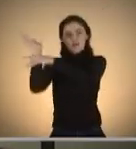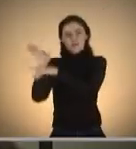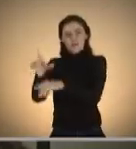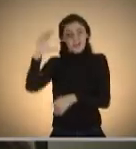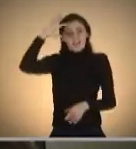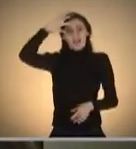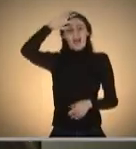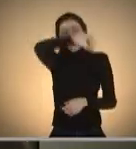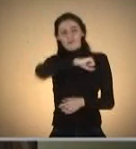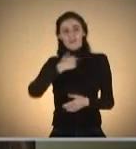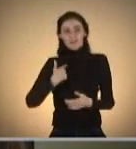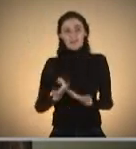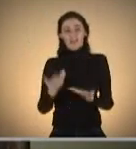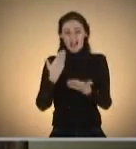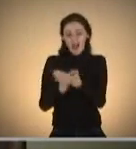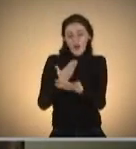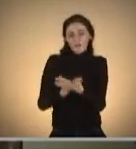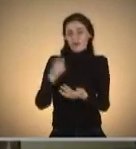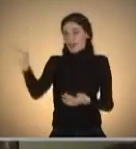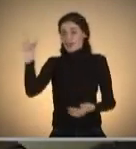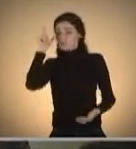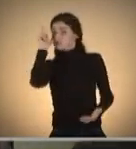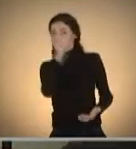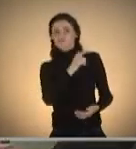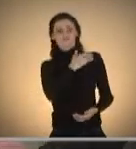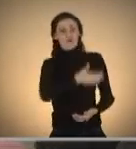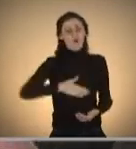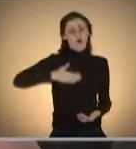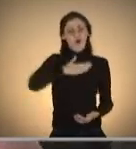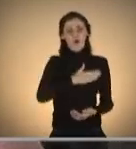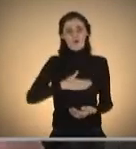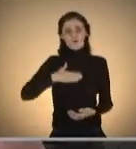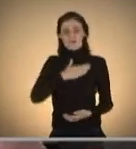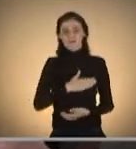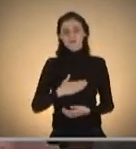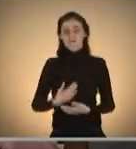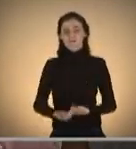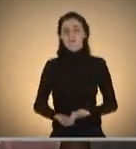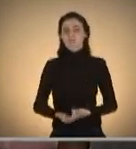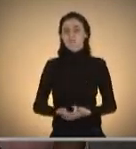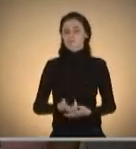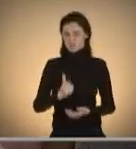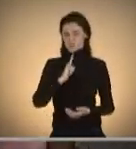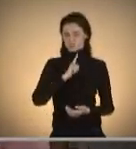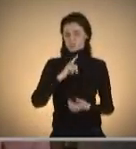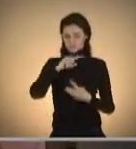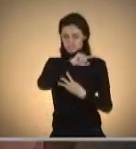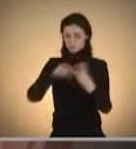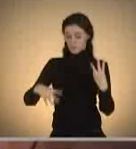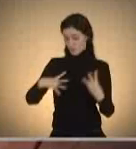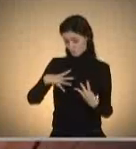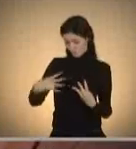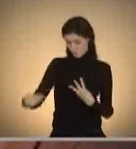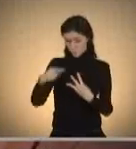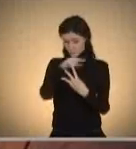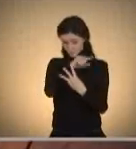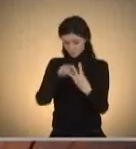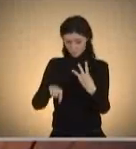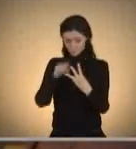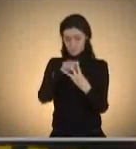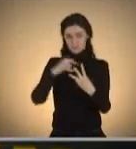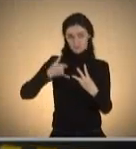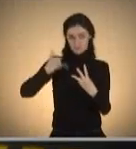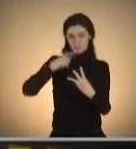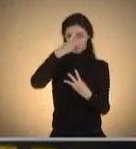facilitado o aprendizado deles, tornando as aulas muito mais interessantes e atrativas aos olhos deles. Tive 3 filhos, um